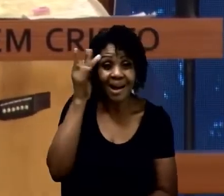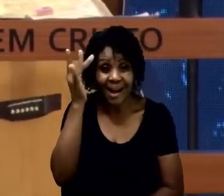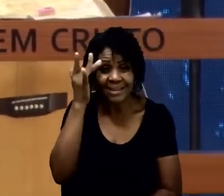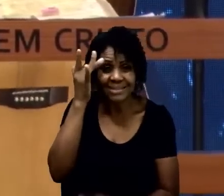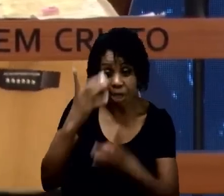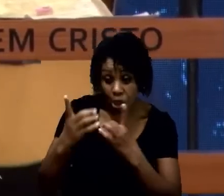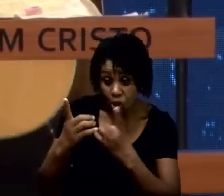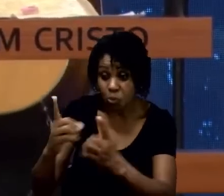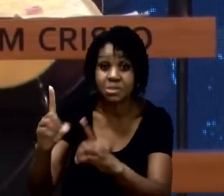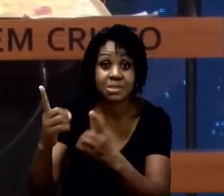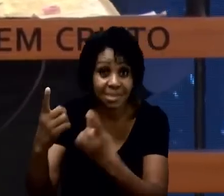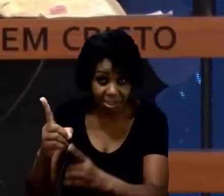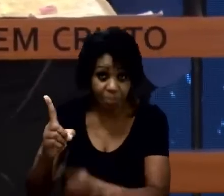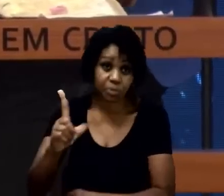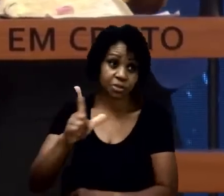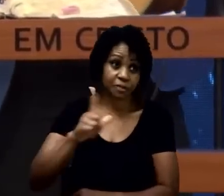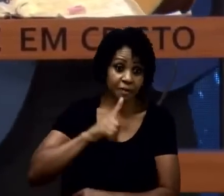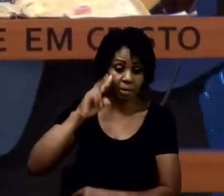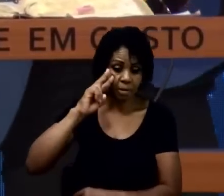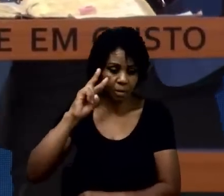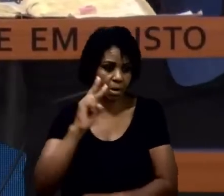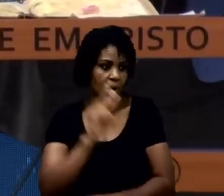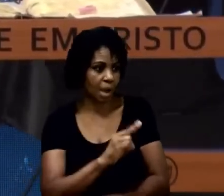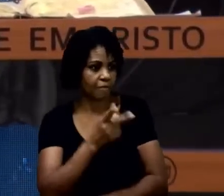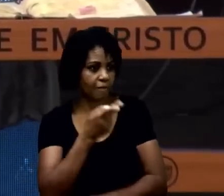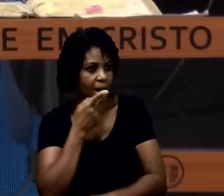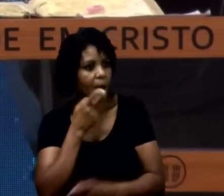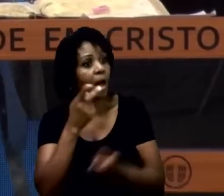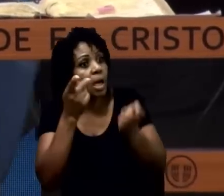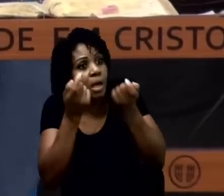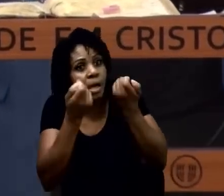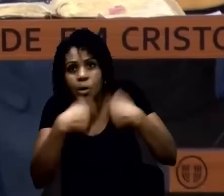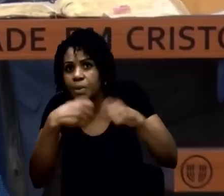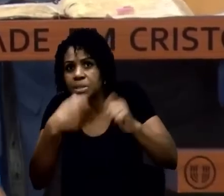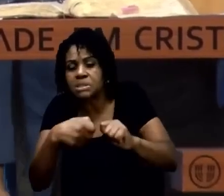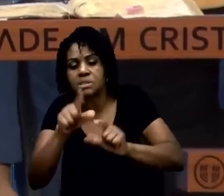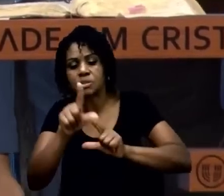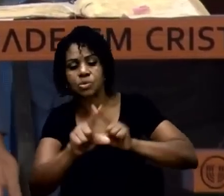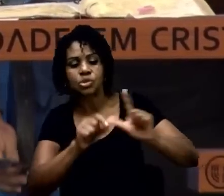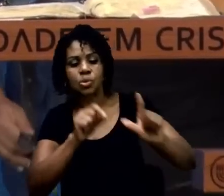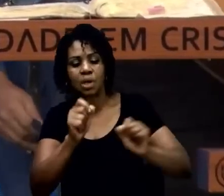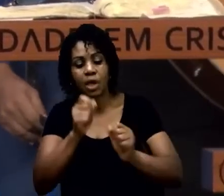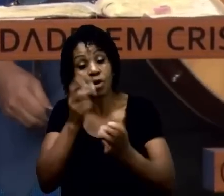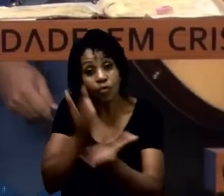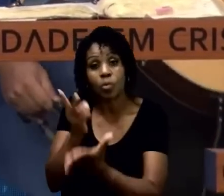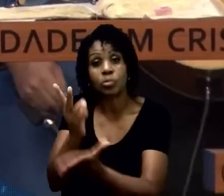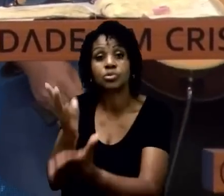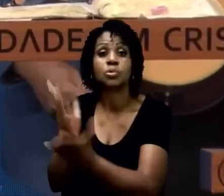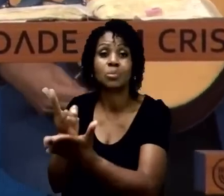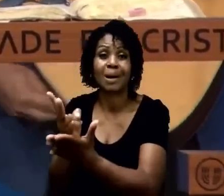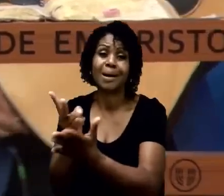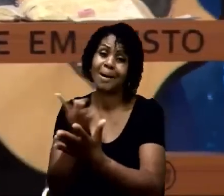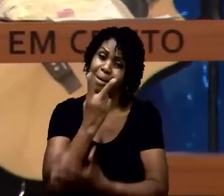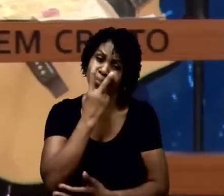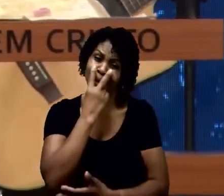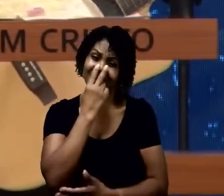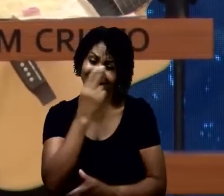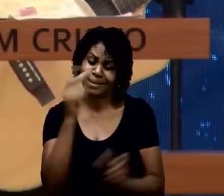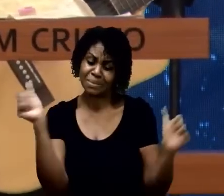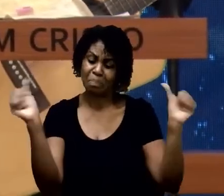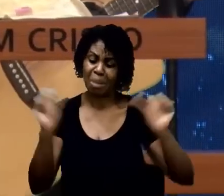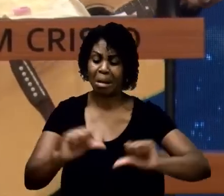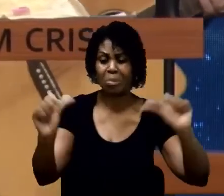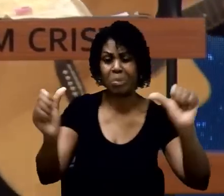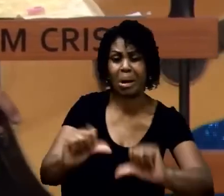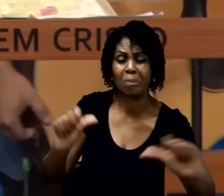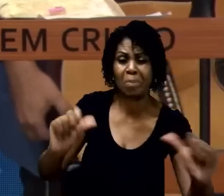os discípulos também tiveram que olhar e falar. Eu preciso fazer uma escolha. vou permanecer. Mesmo quando parece que está tudo dando